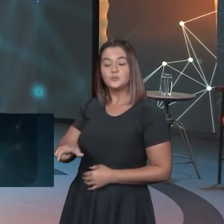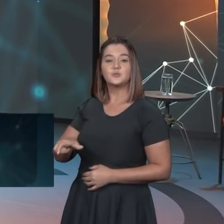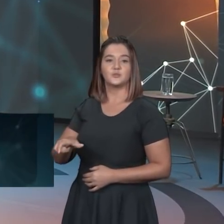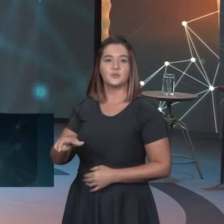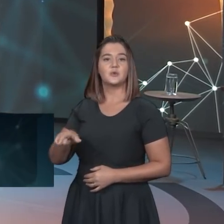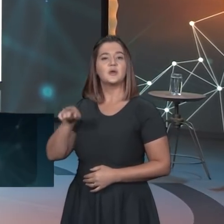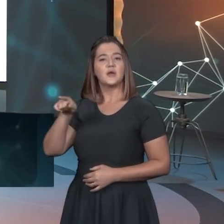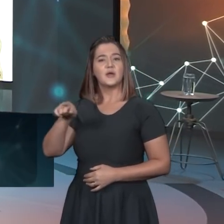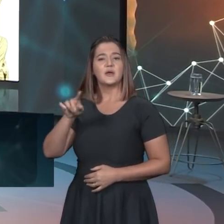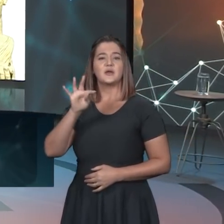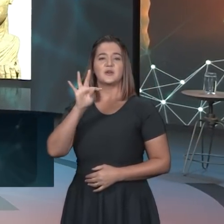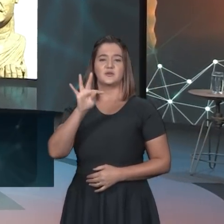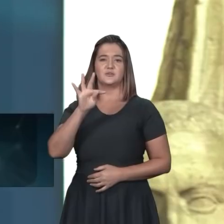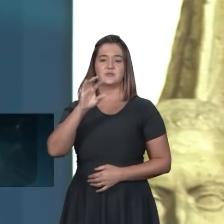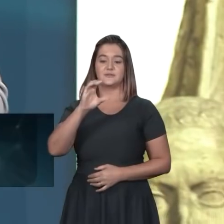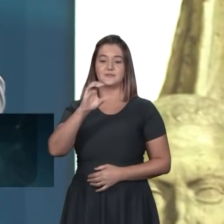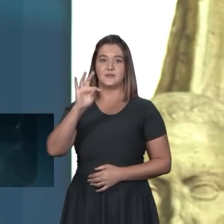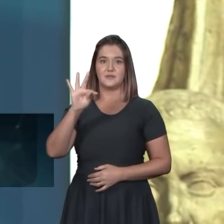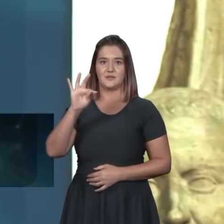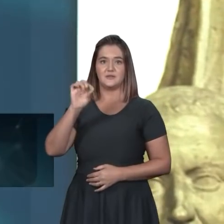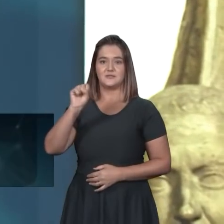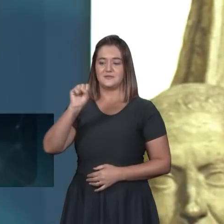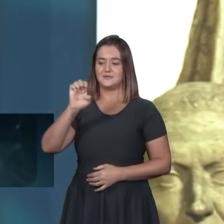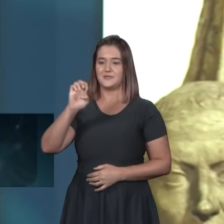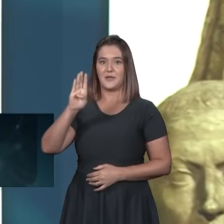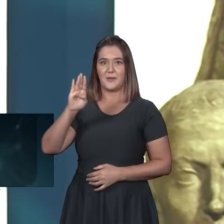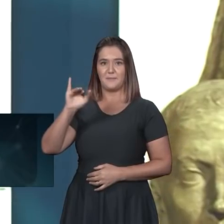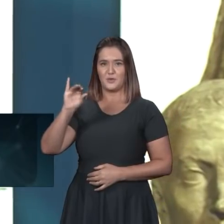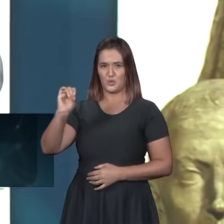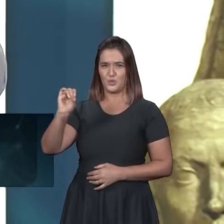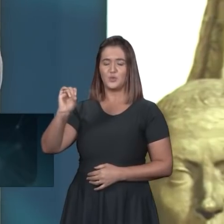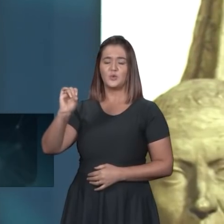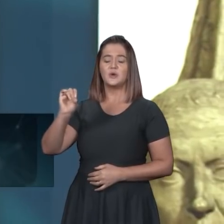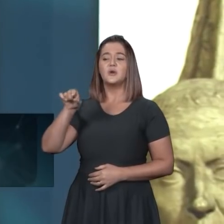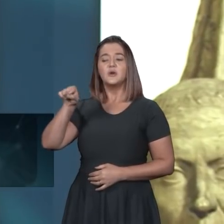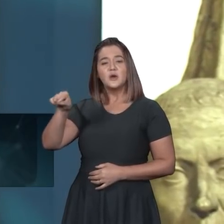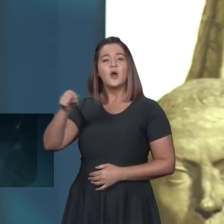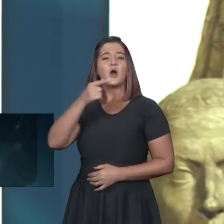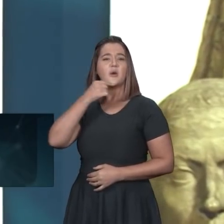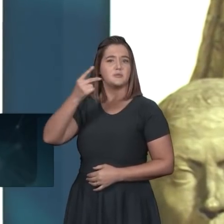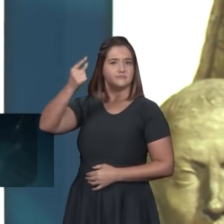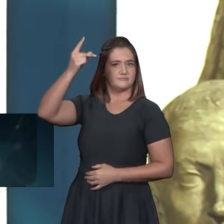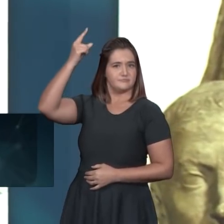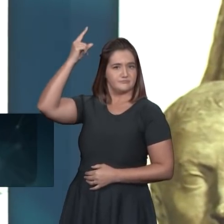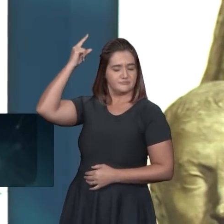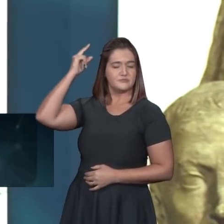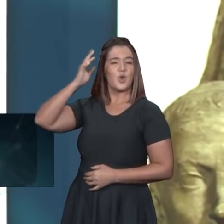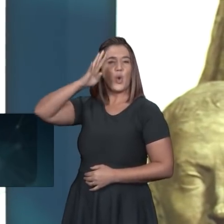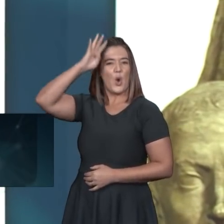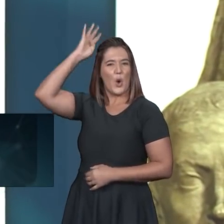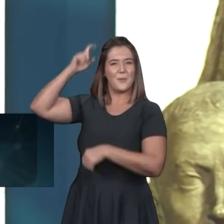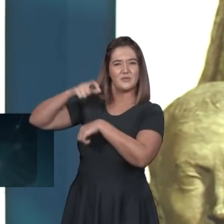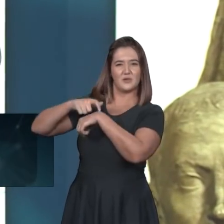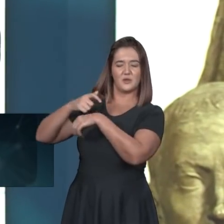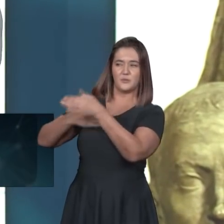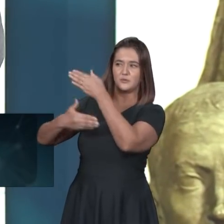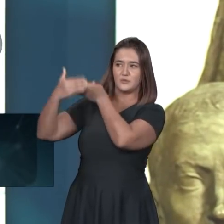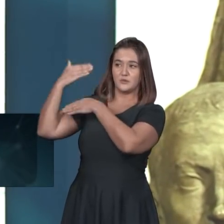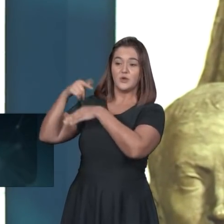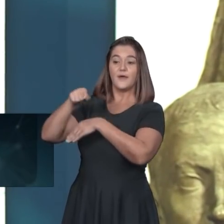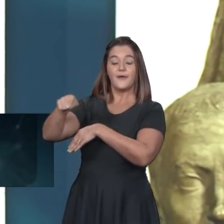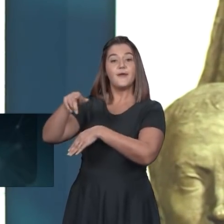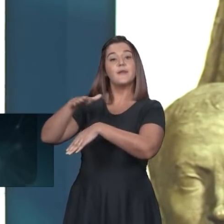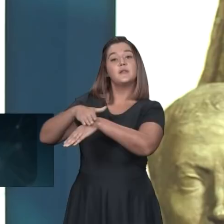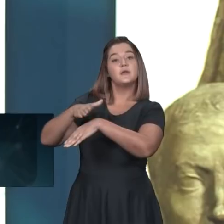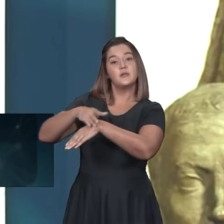Tsébio. Tsébio, ou Tsébios, como os romanos o chamavam, ele era um inventor e também um especialista, um